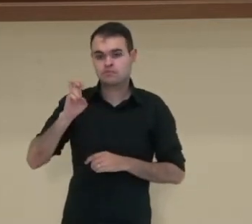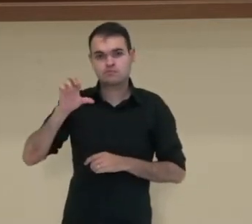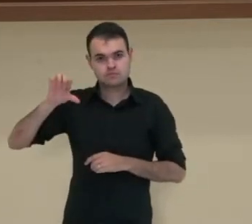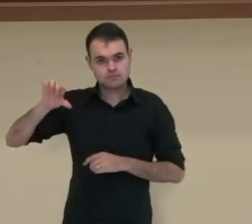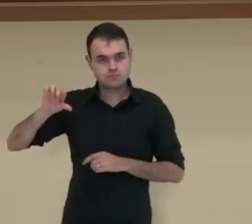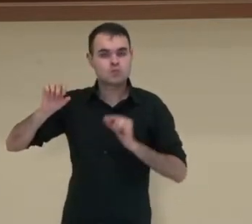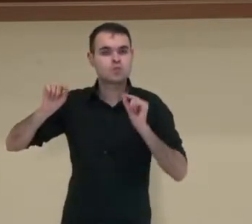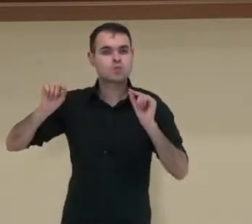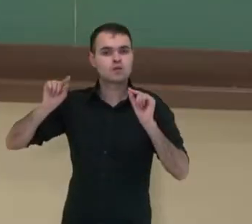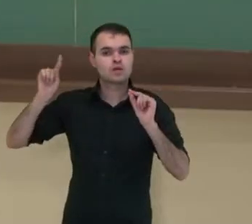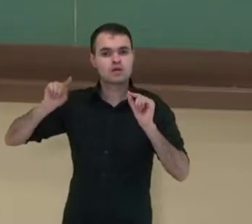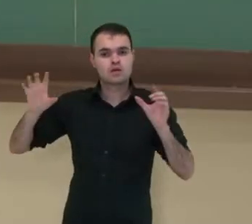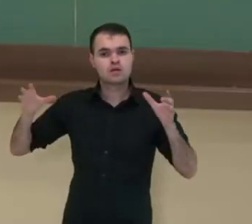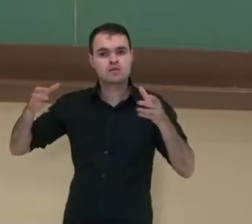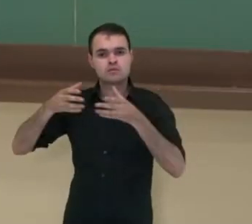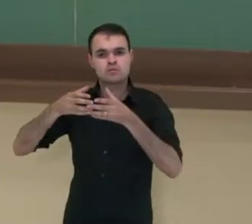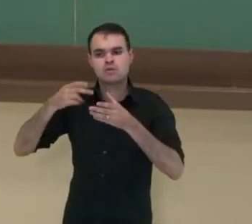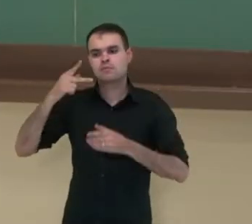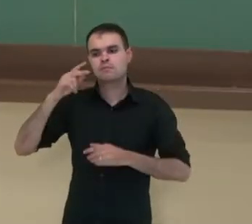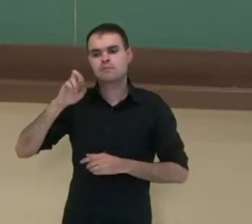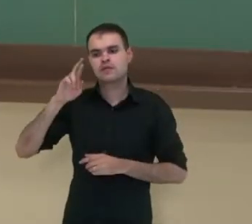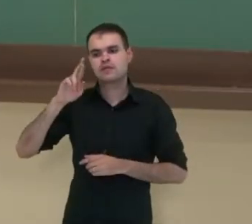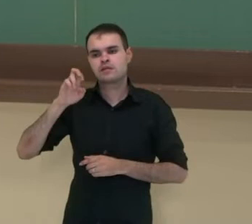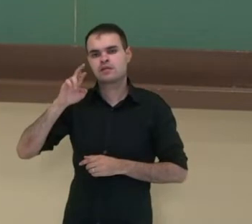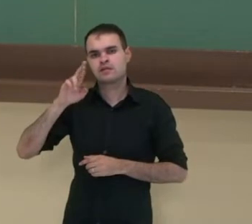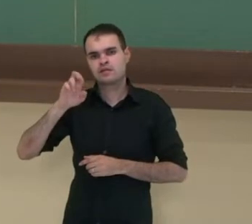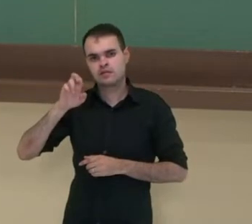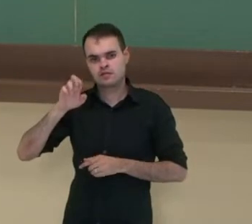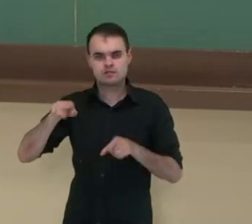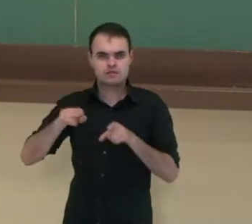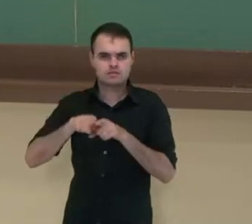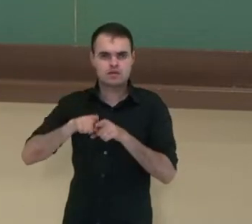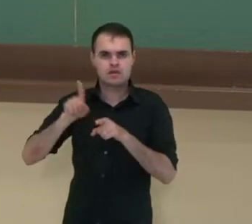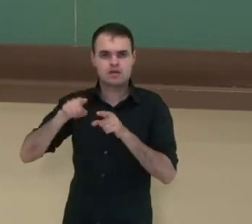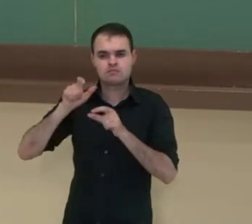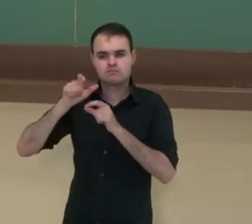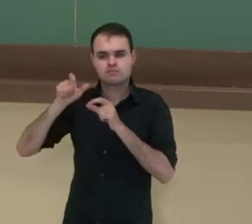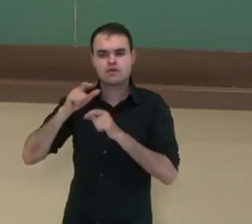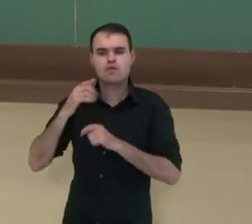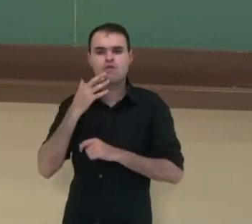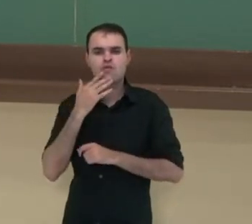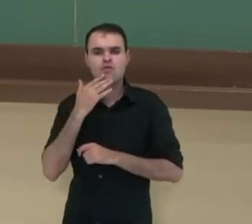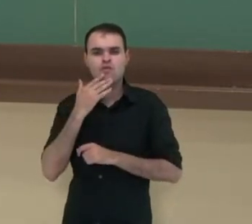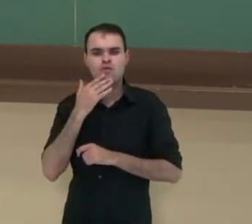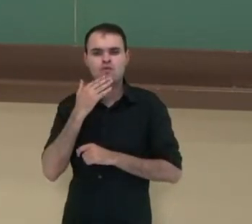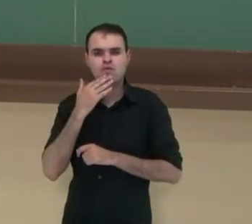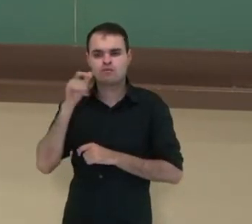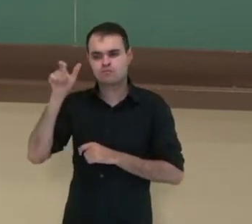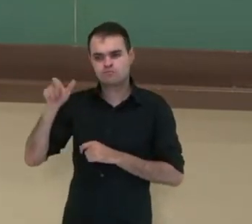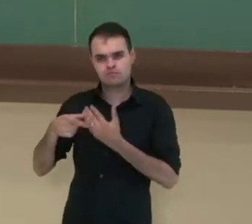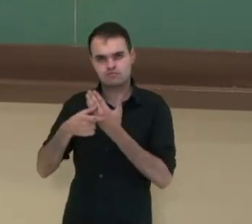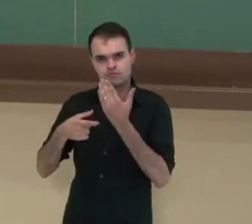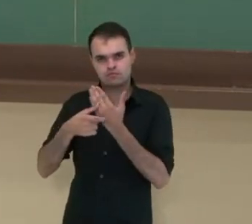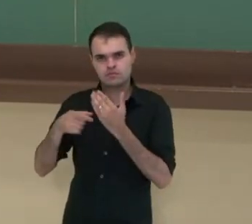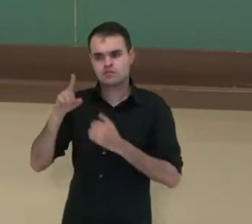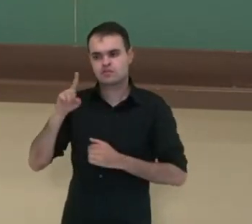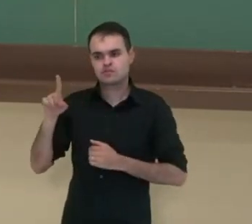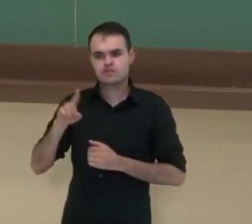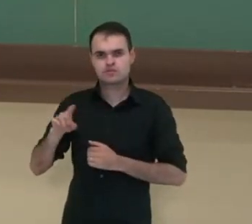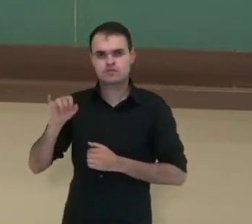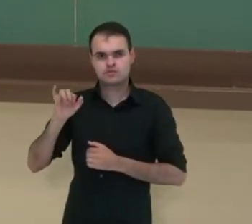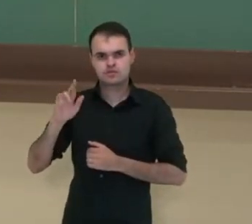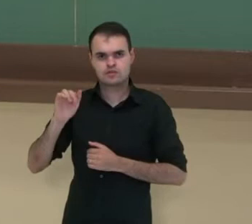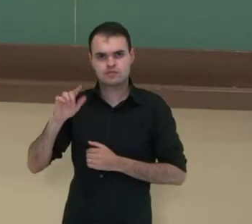né A Turma do Pererê quero que era um Gibi totalmente colorido do cartunista Ziraldo trazer